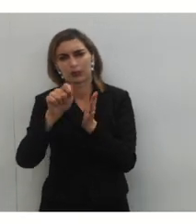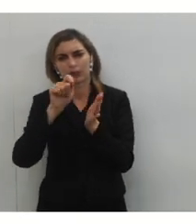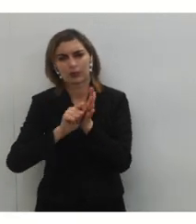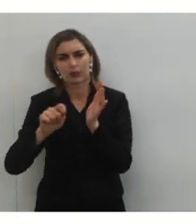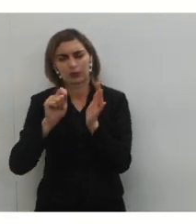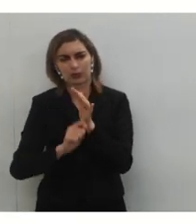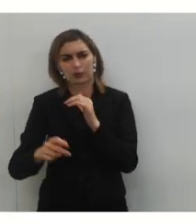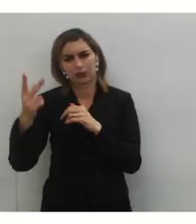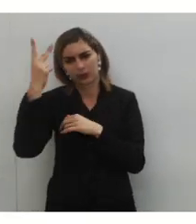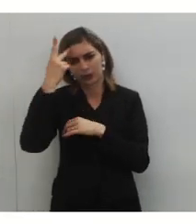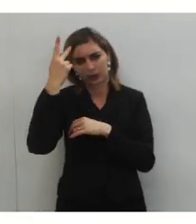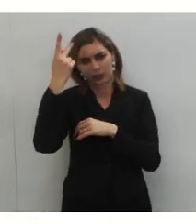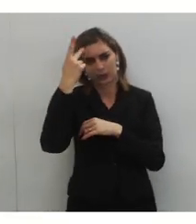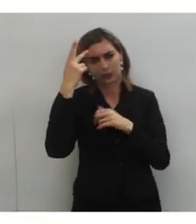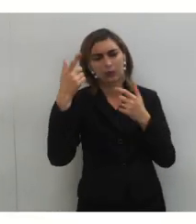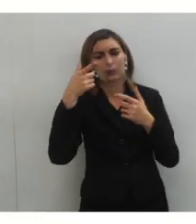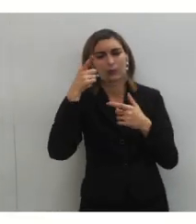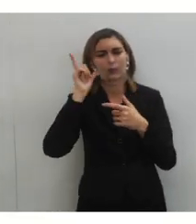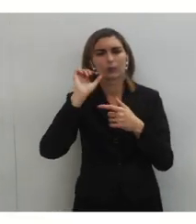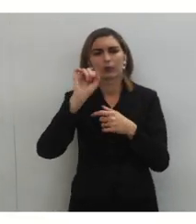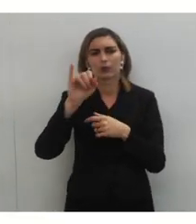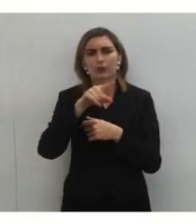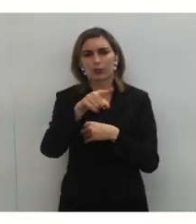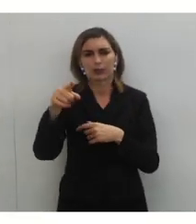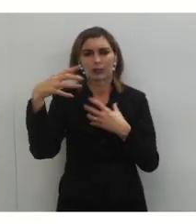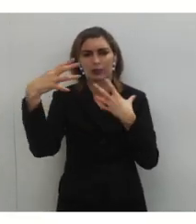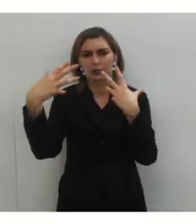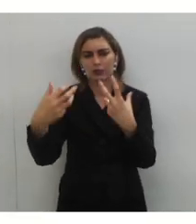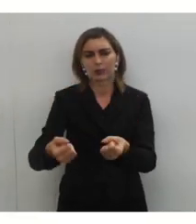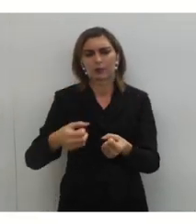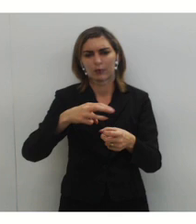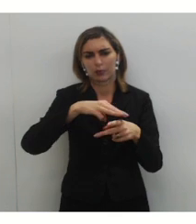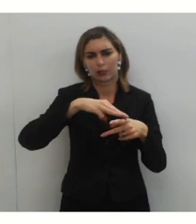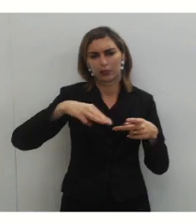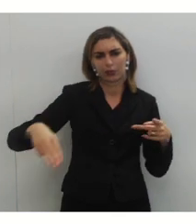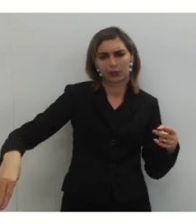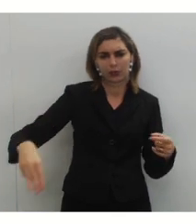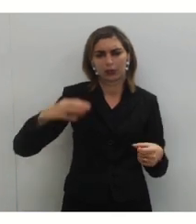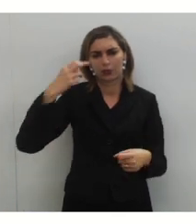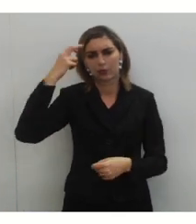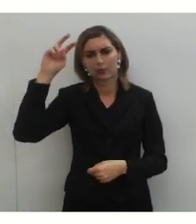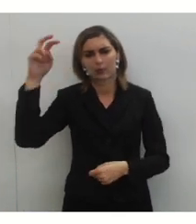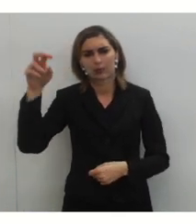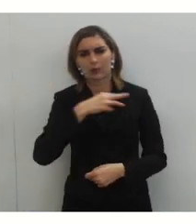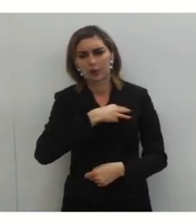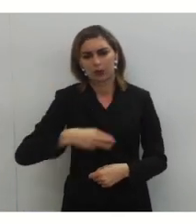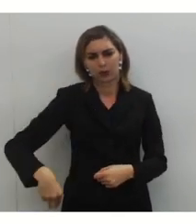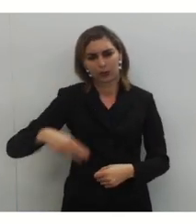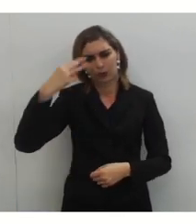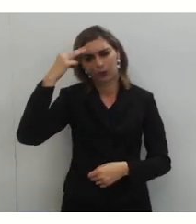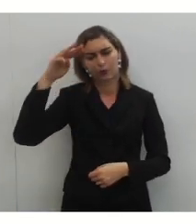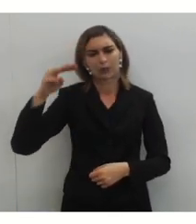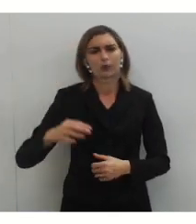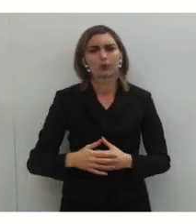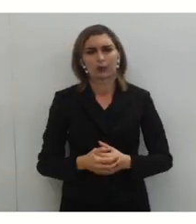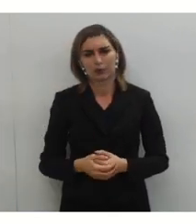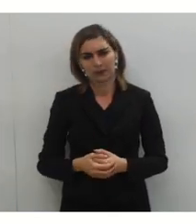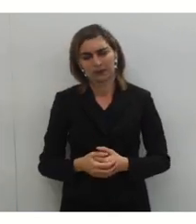escritor paulista ontem se ele aceitaria o Ministério da Cultura.